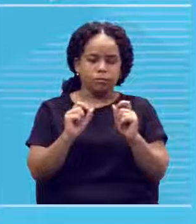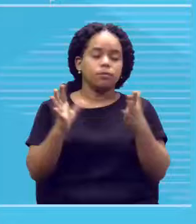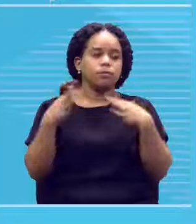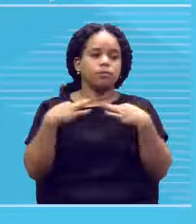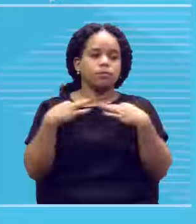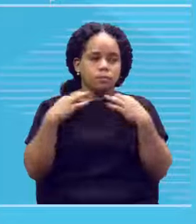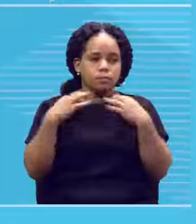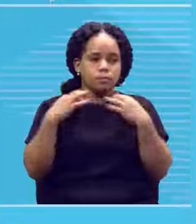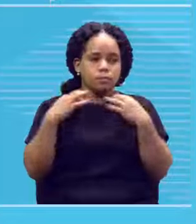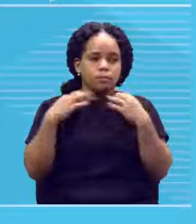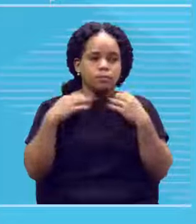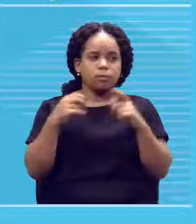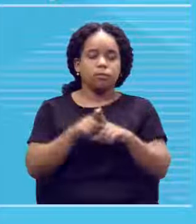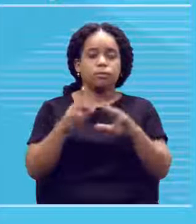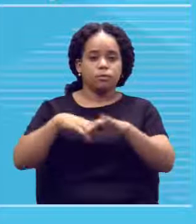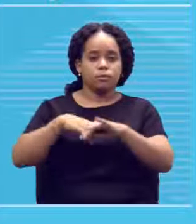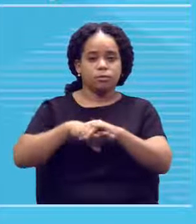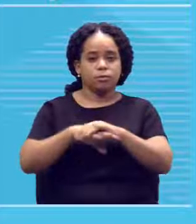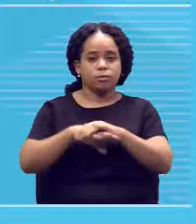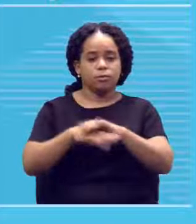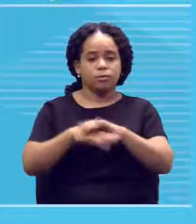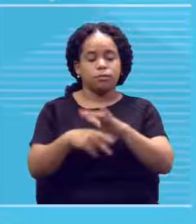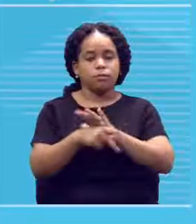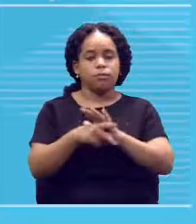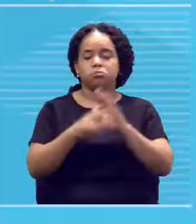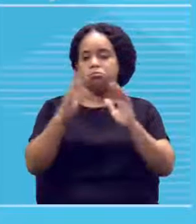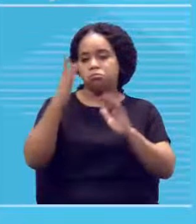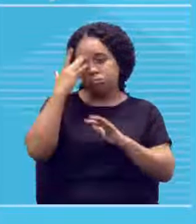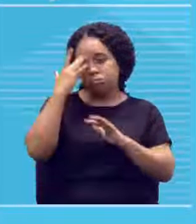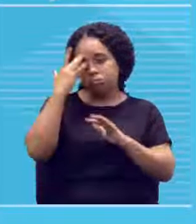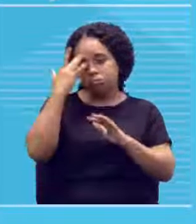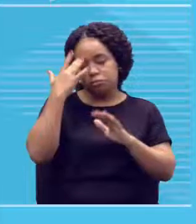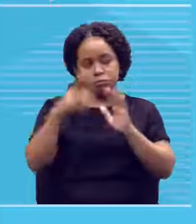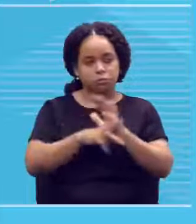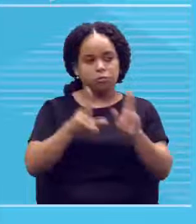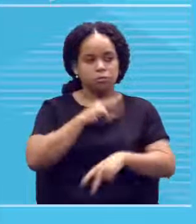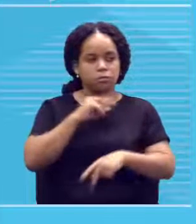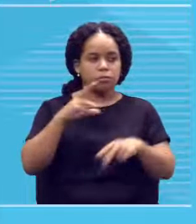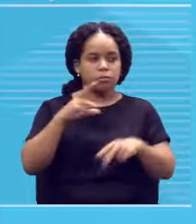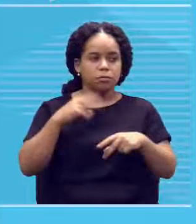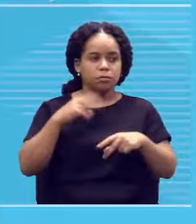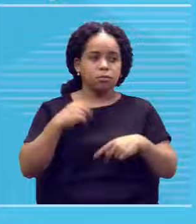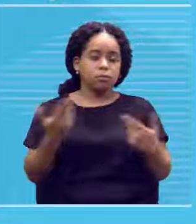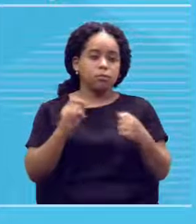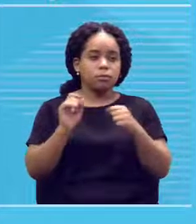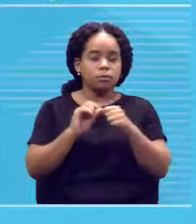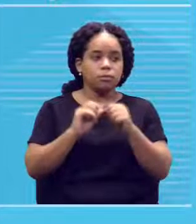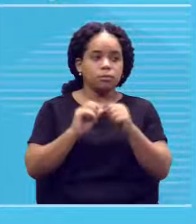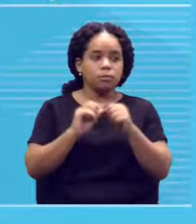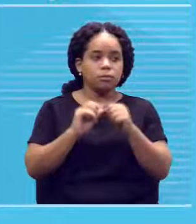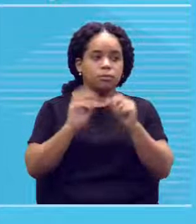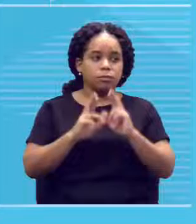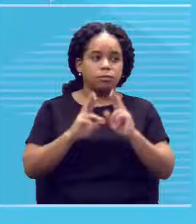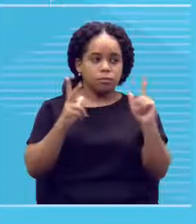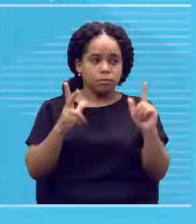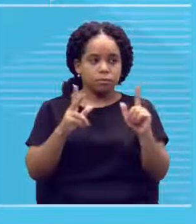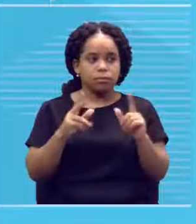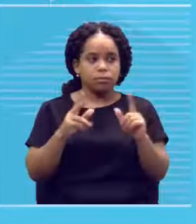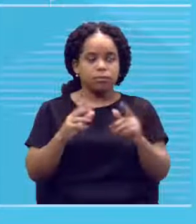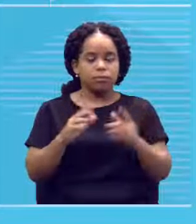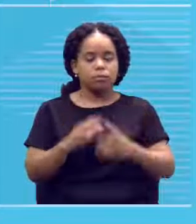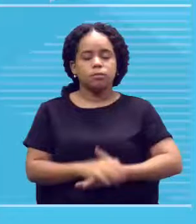roupa e tênis da moda um eu vou fazer o seguinte eu vou fazer de outra forma ó vou fazer